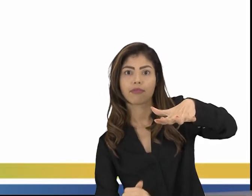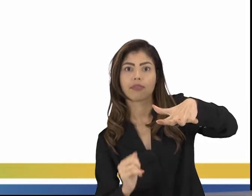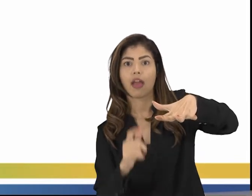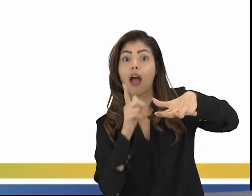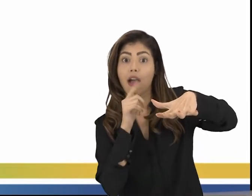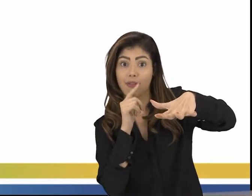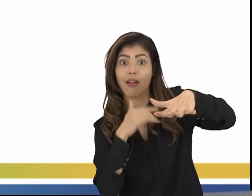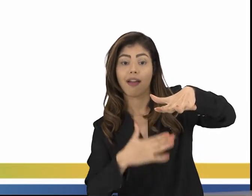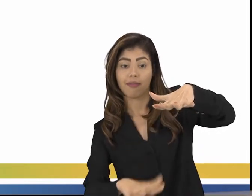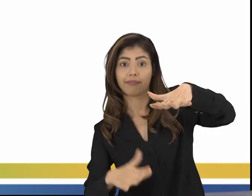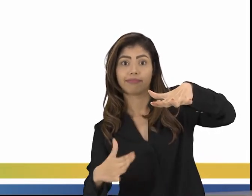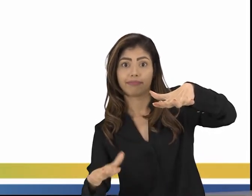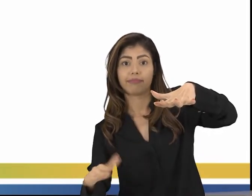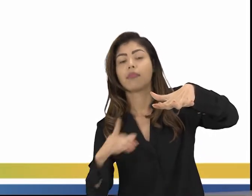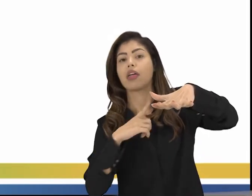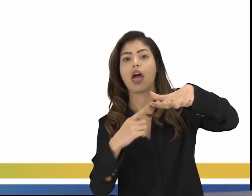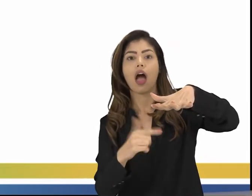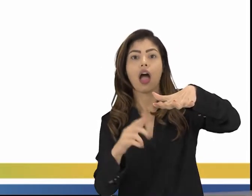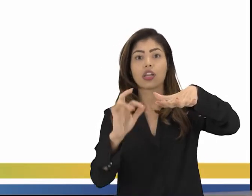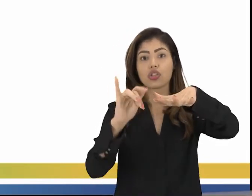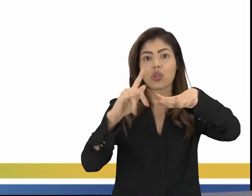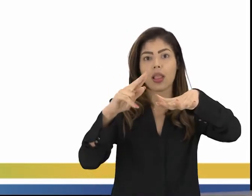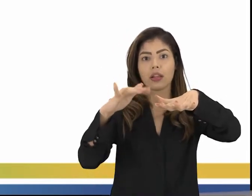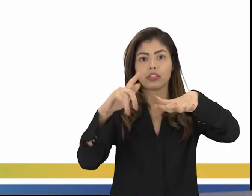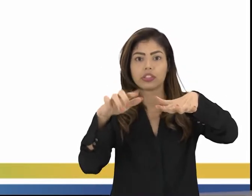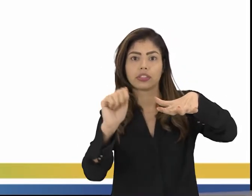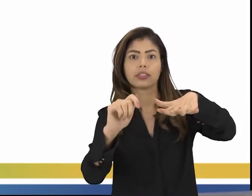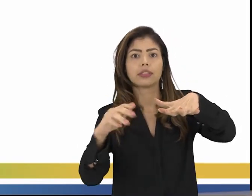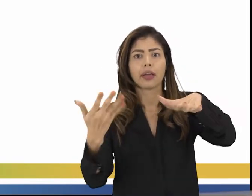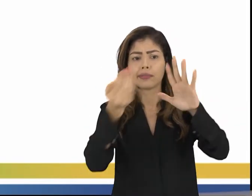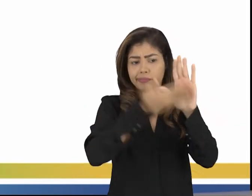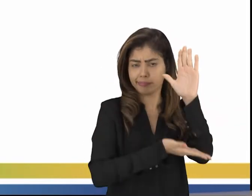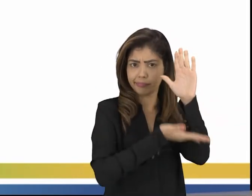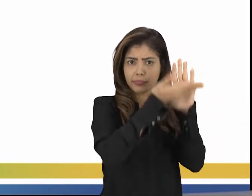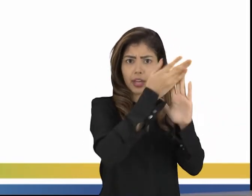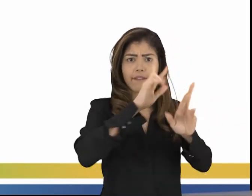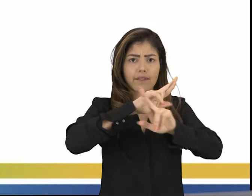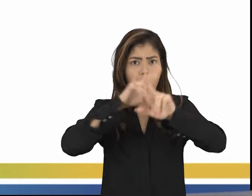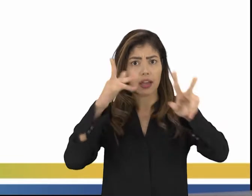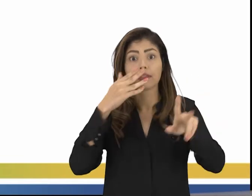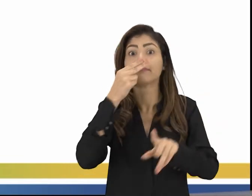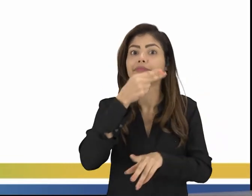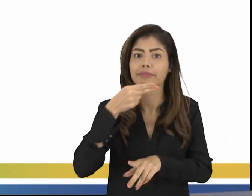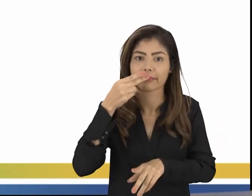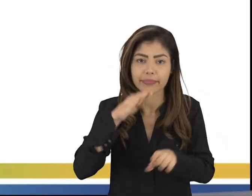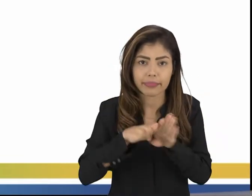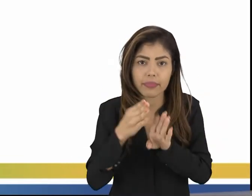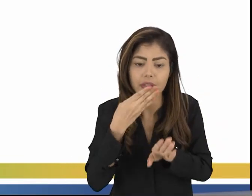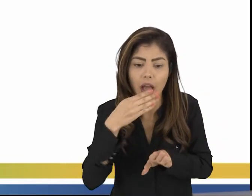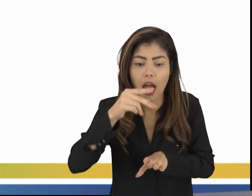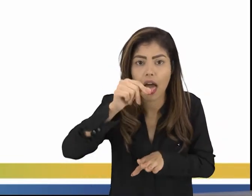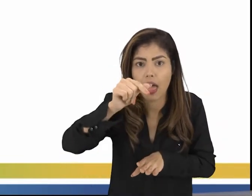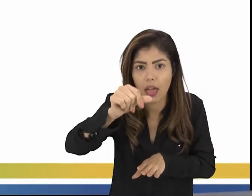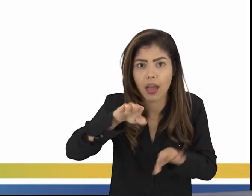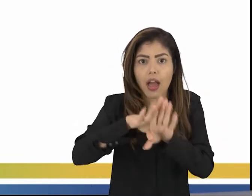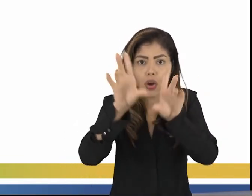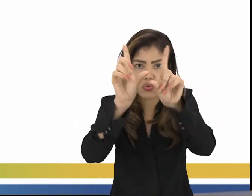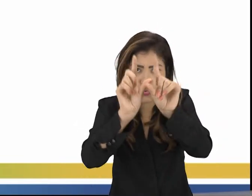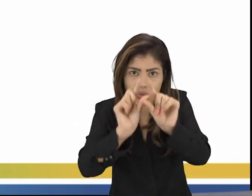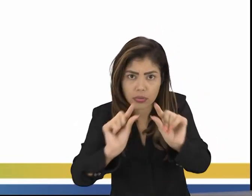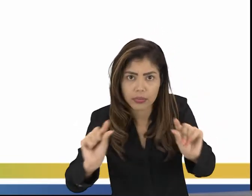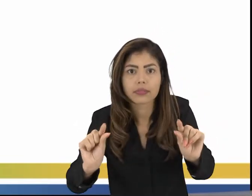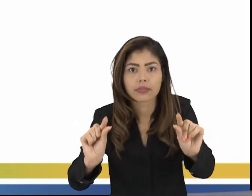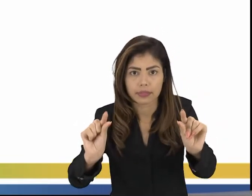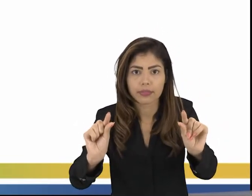gelo ser um isolante térmico natural, essa água possui vários sais dissolvidos que diminuem o ponto